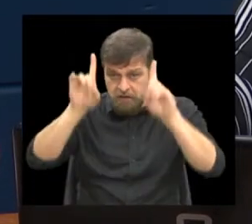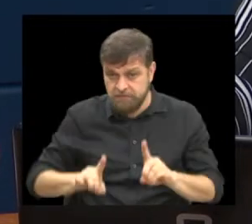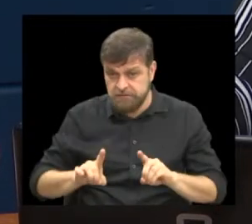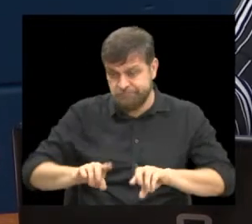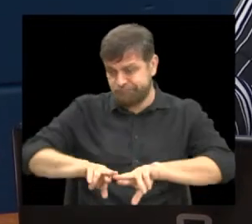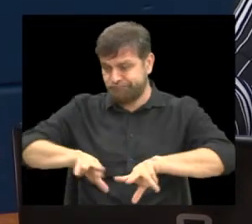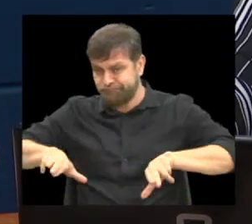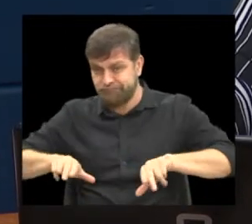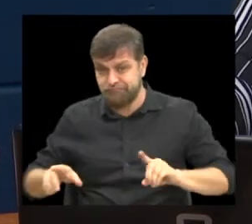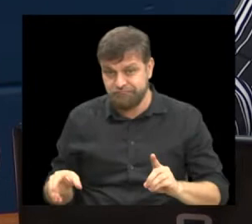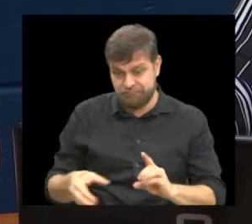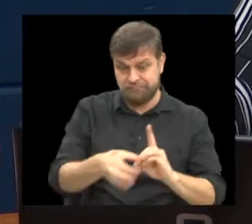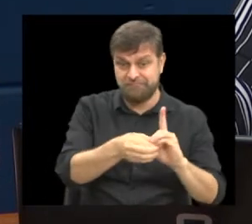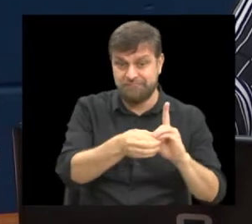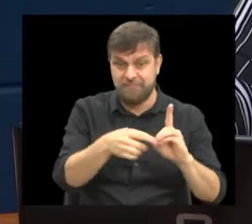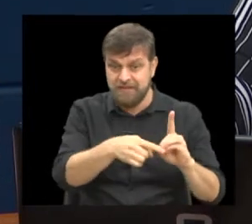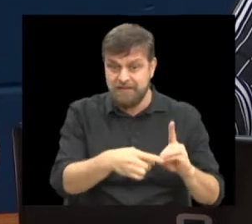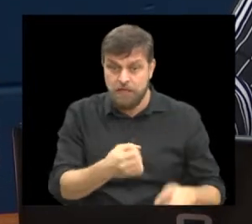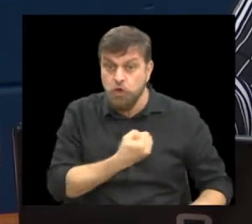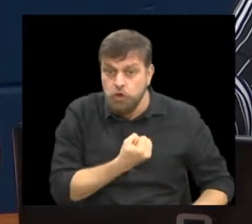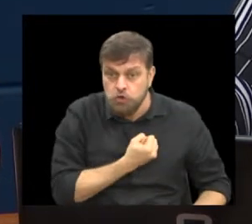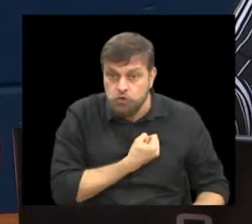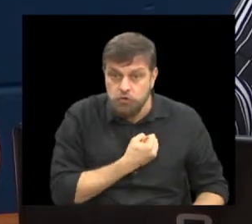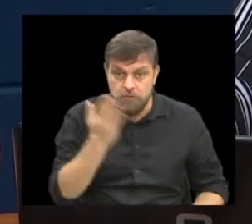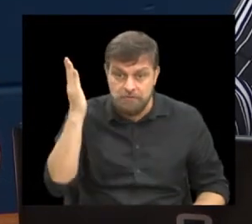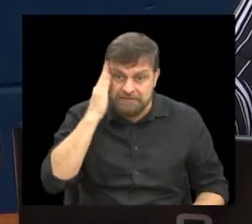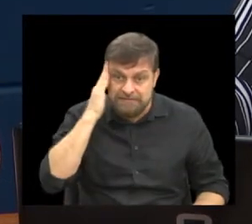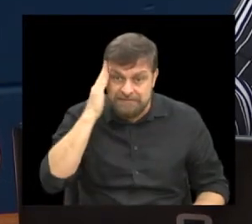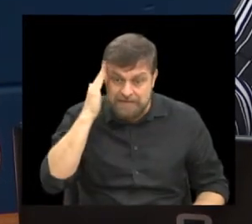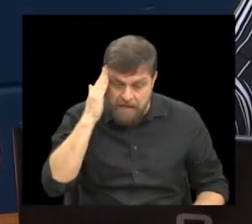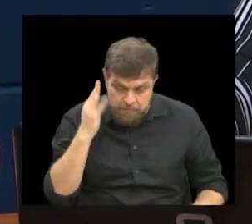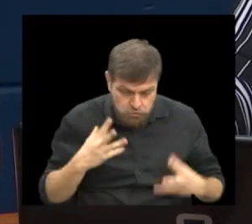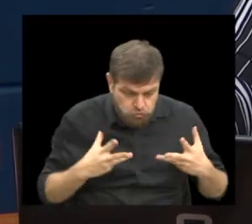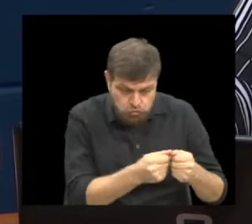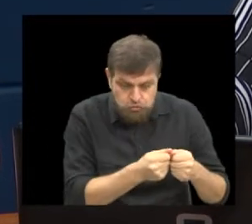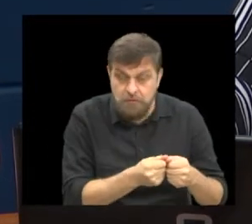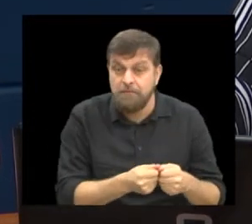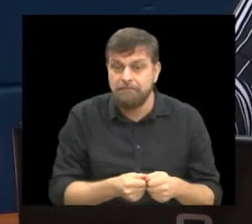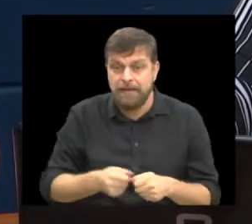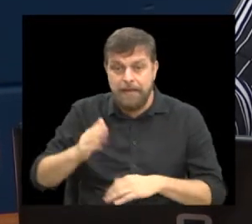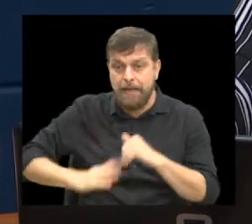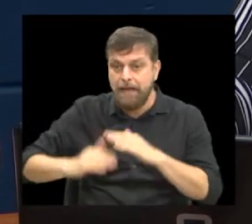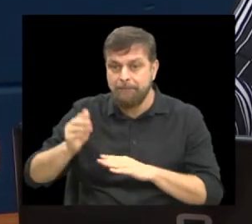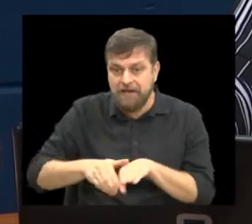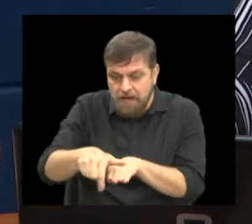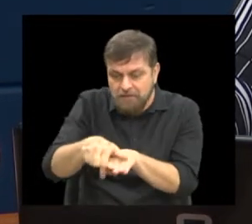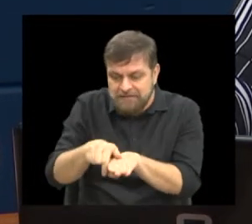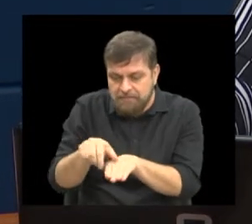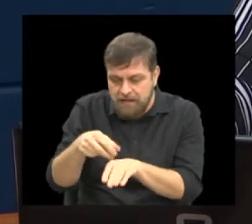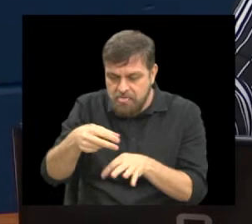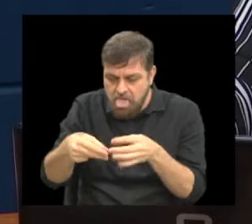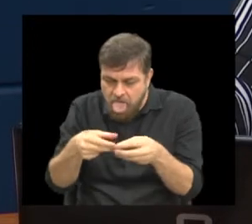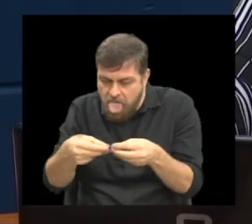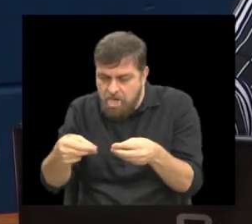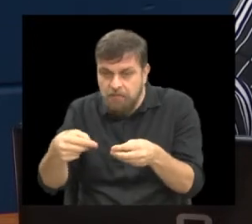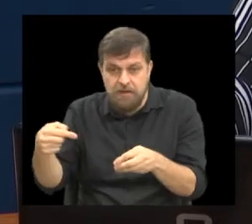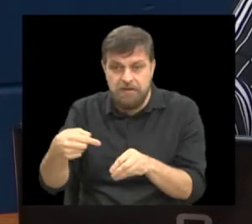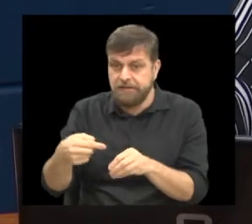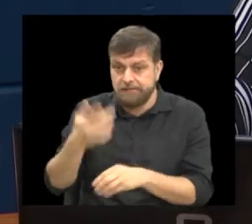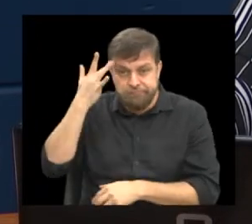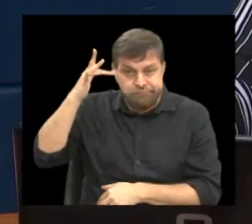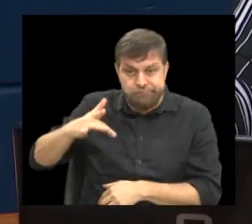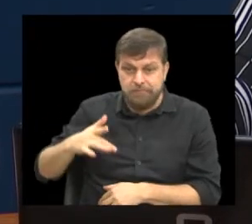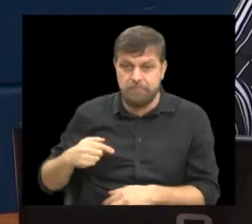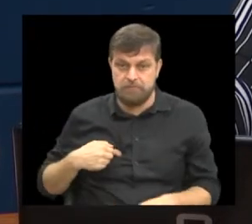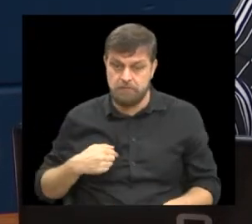os números e não é capaz de amarrar o próprio sapato. Então, a gente tem que tomar cuidado, porque muitas vezes fala, ele é